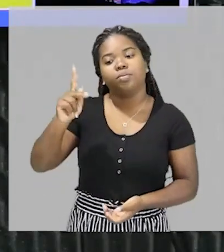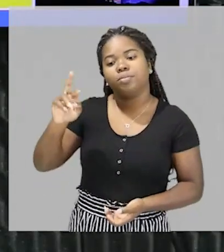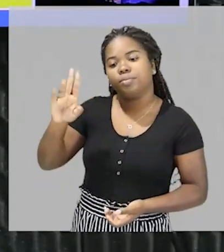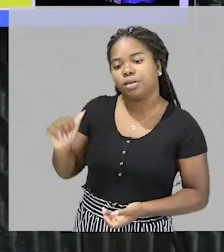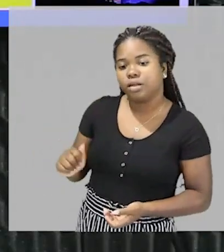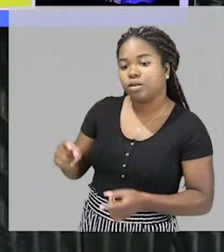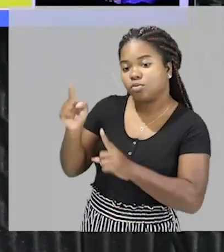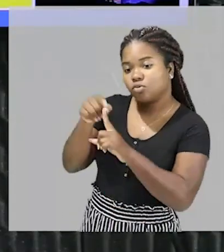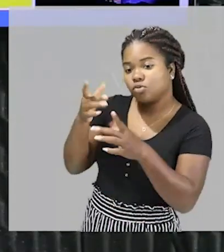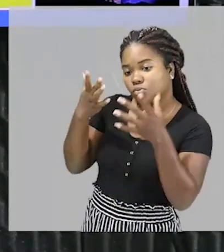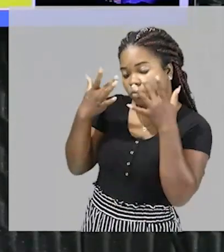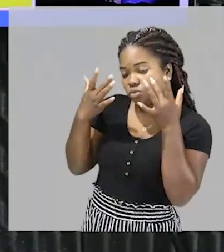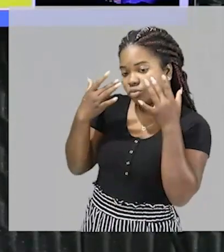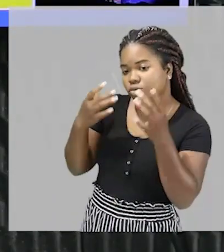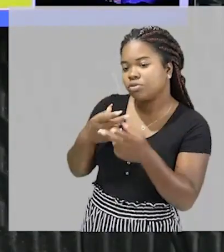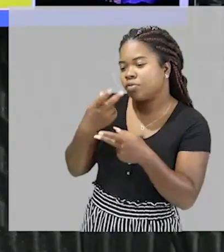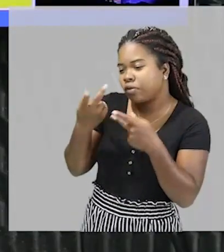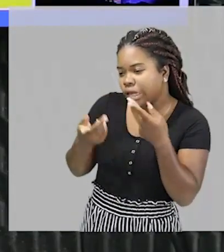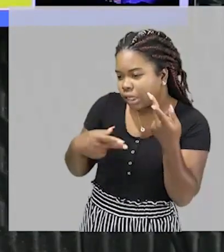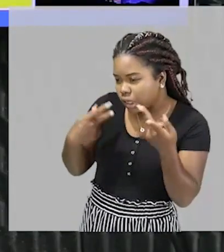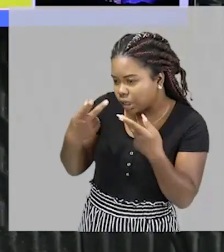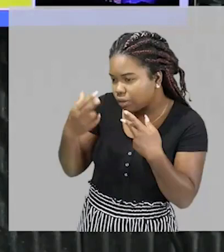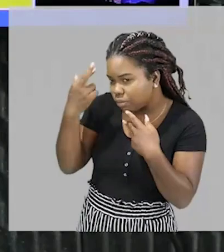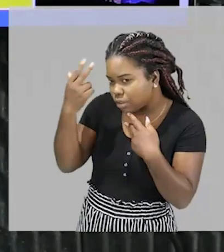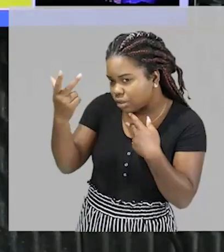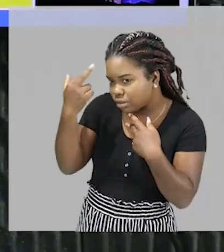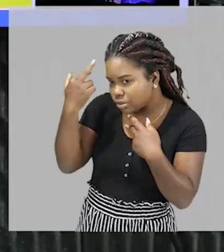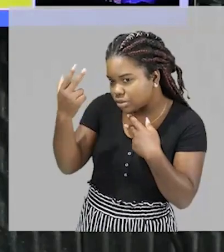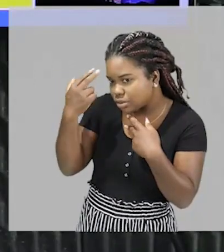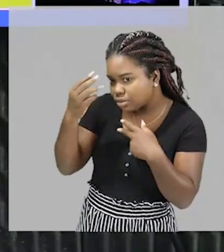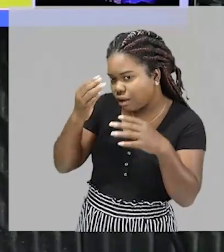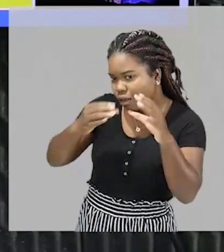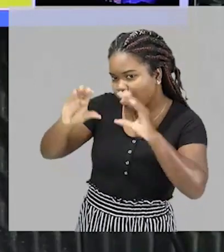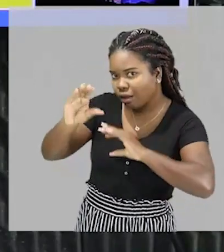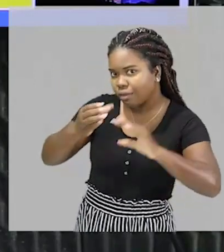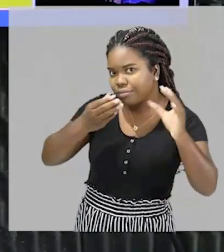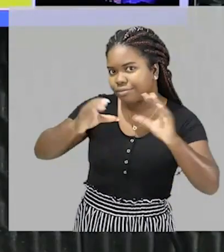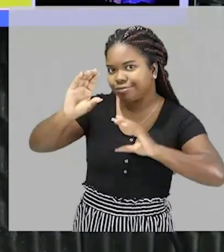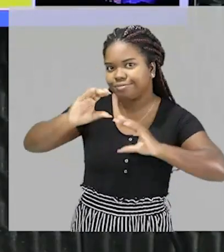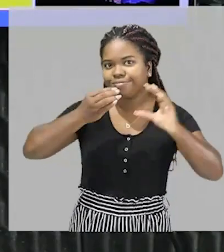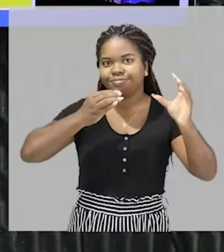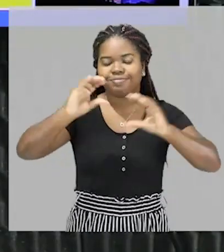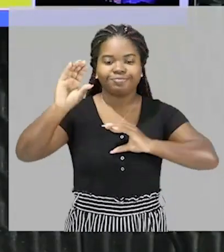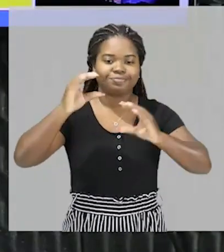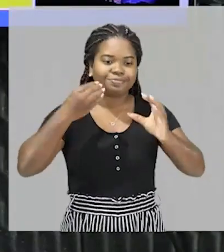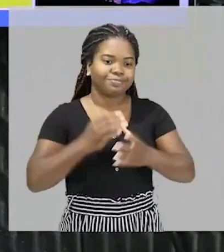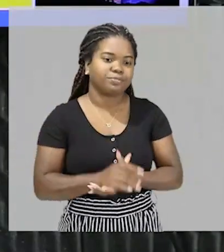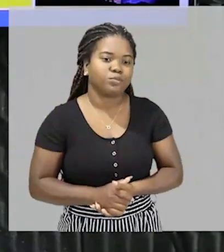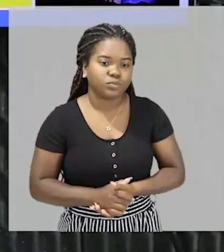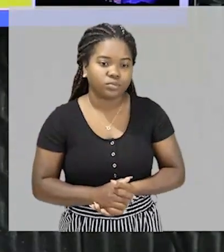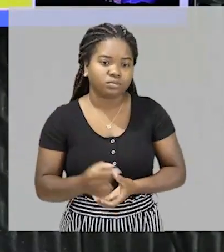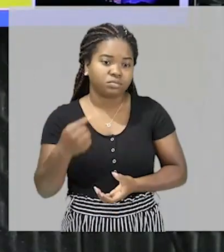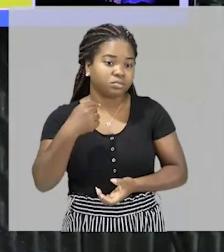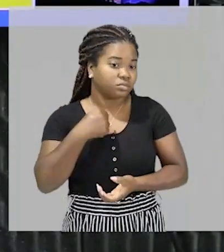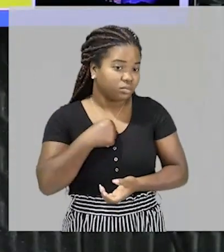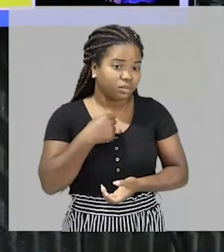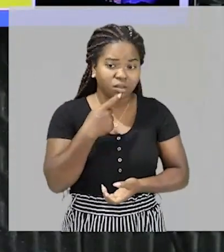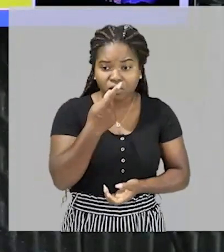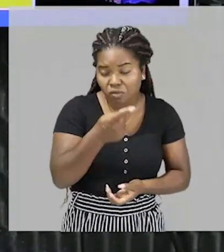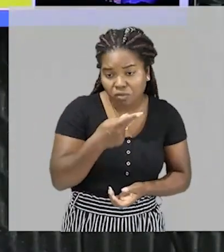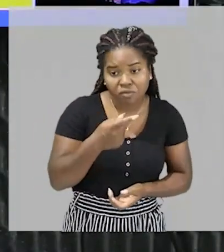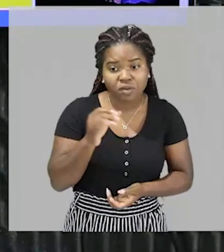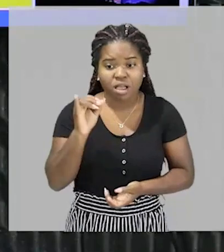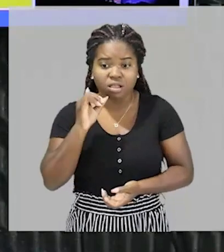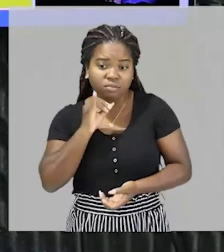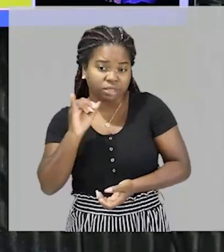teatral de contar uma história de maneira cantada. Como eu não falo italiano, como você não